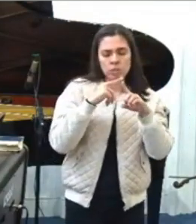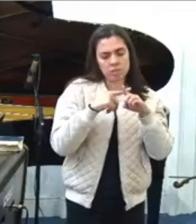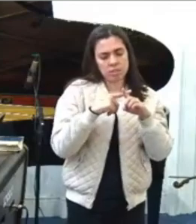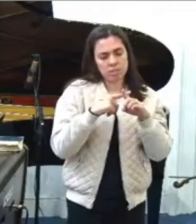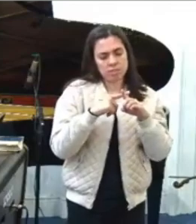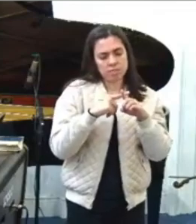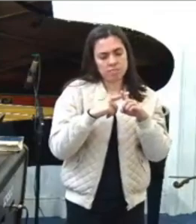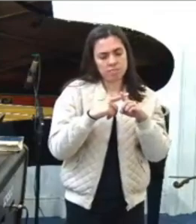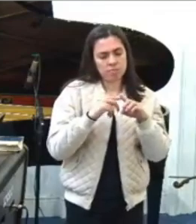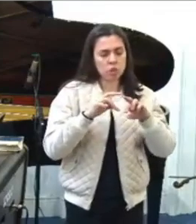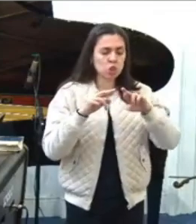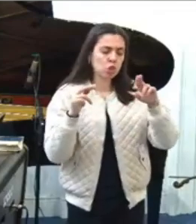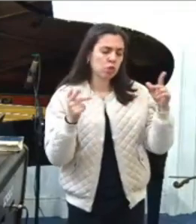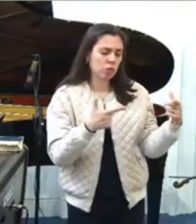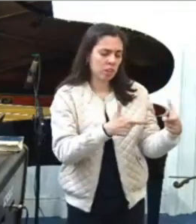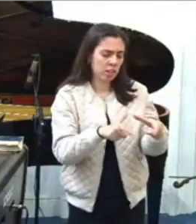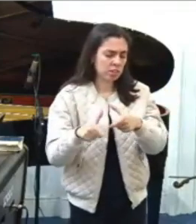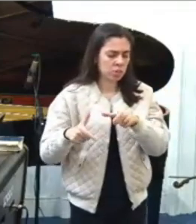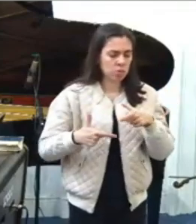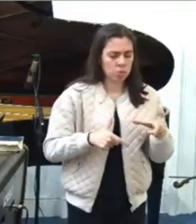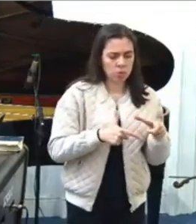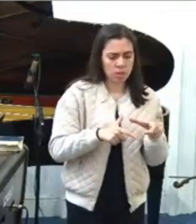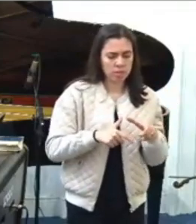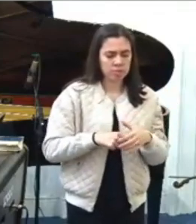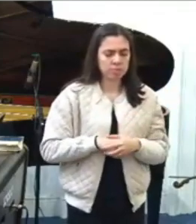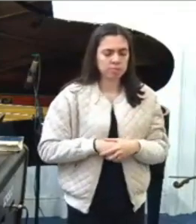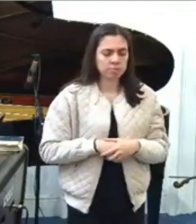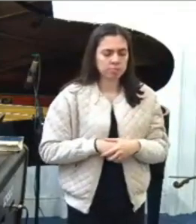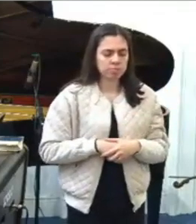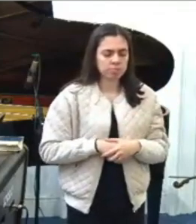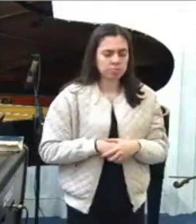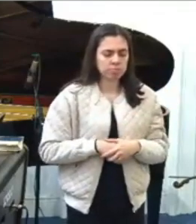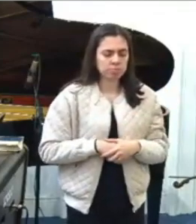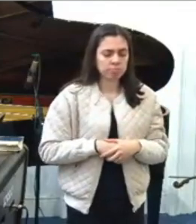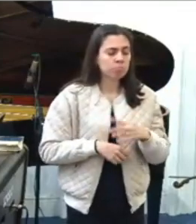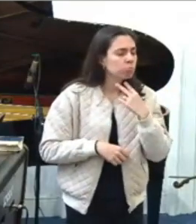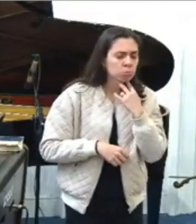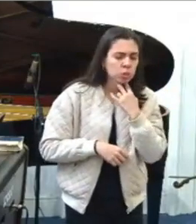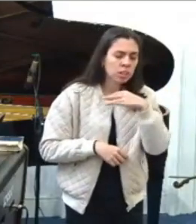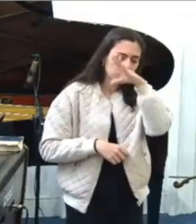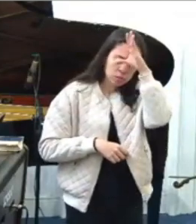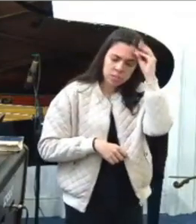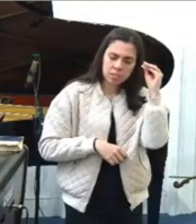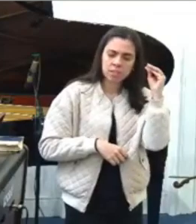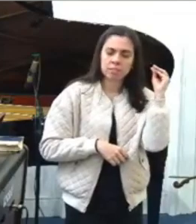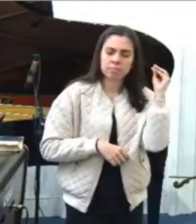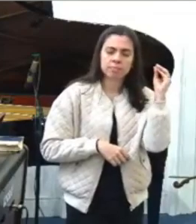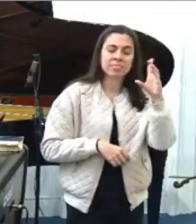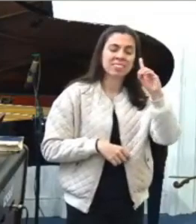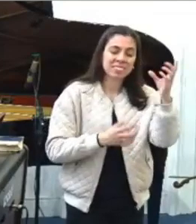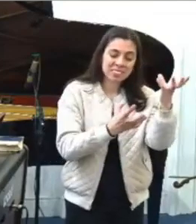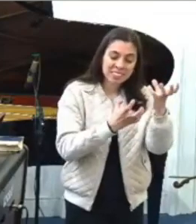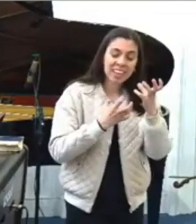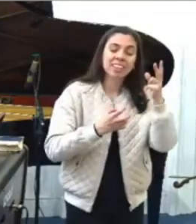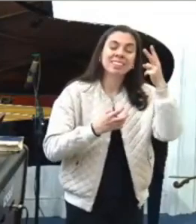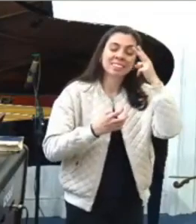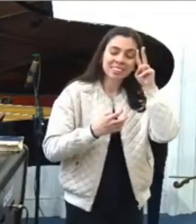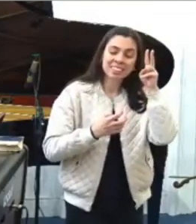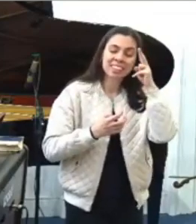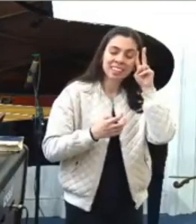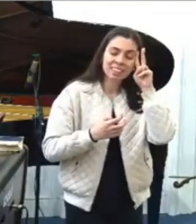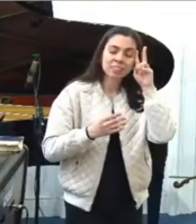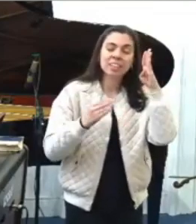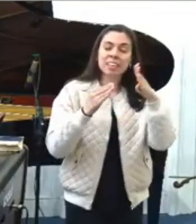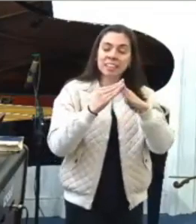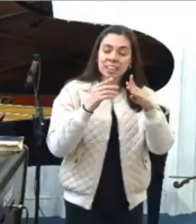outros menos, nós estamos negligenciando, ó Pai, um dever nosso. Por isso, nesta manhã, oramos para que o